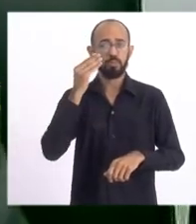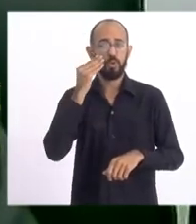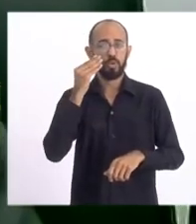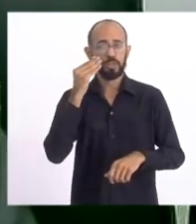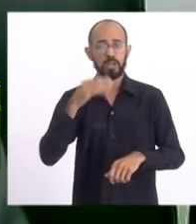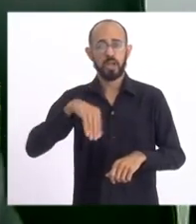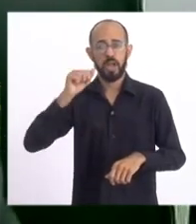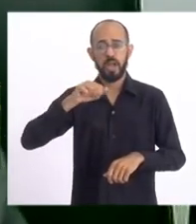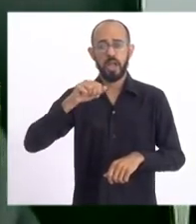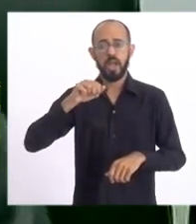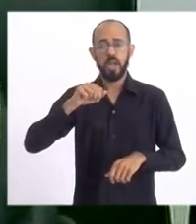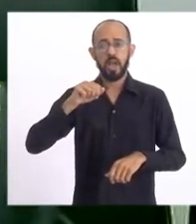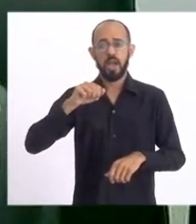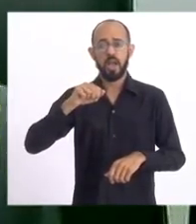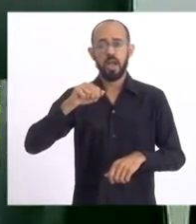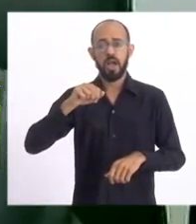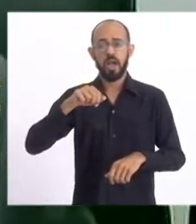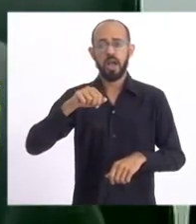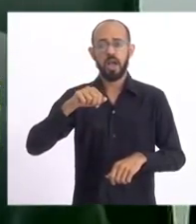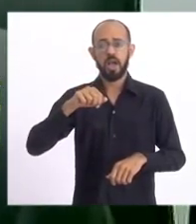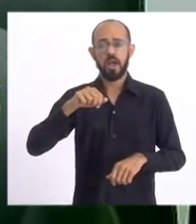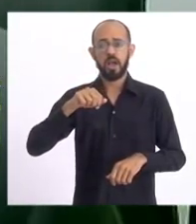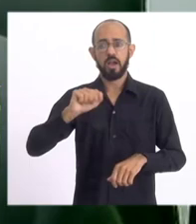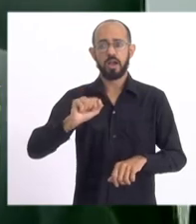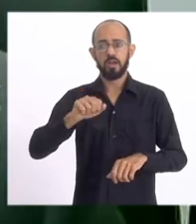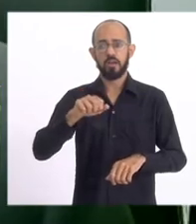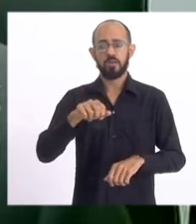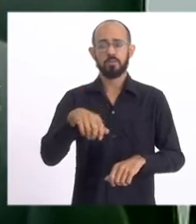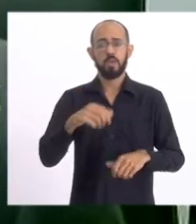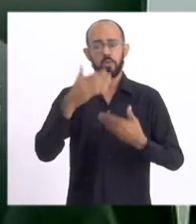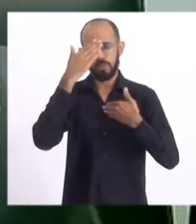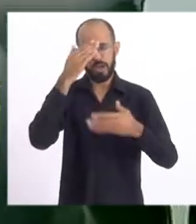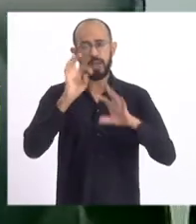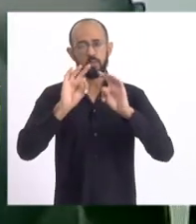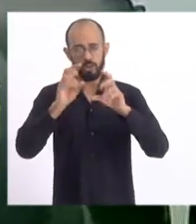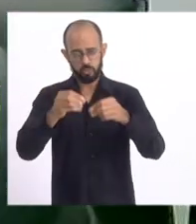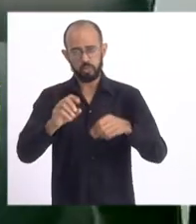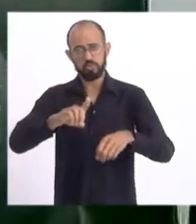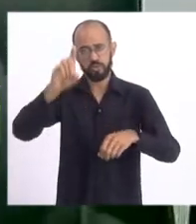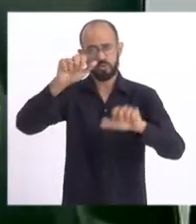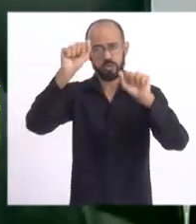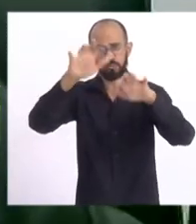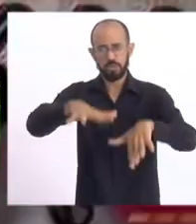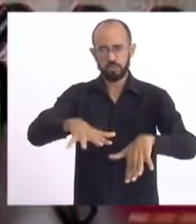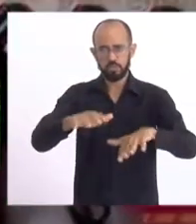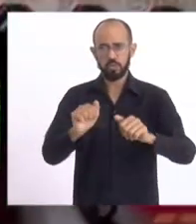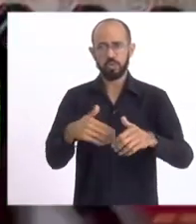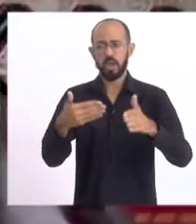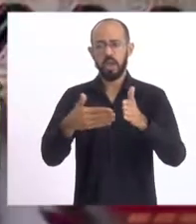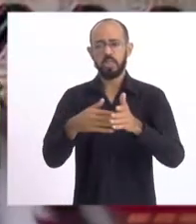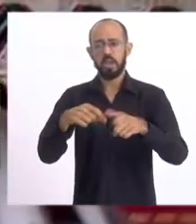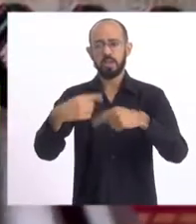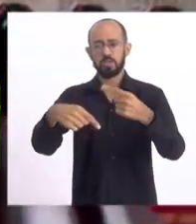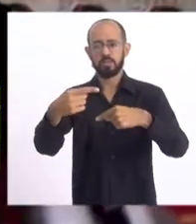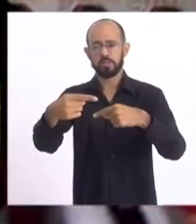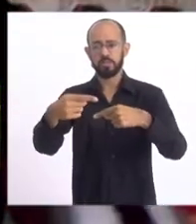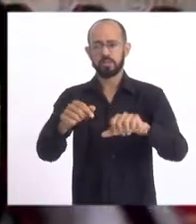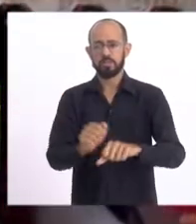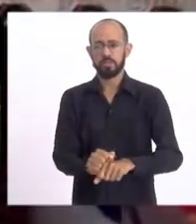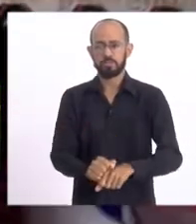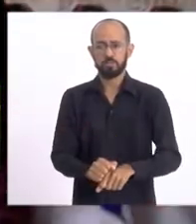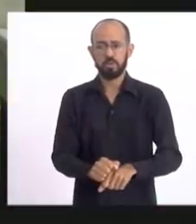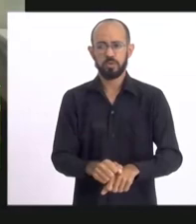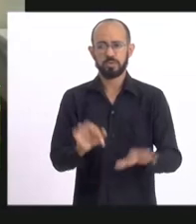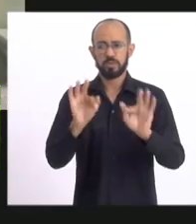Rosenberg, pela presença. Avançamos. Muito obrigado a todos. Que Deus abençoe. Até mais tarde. Até breve, plenário.